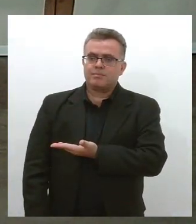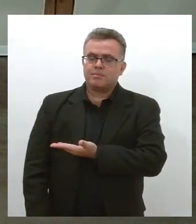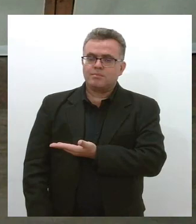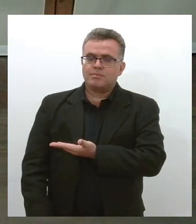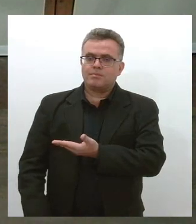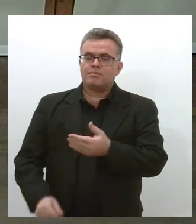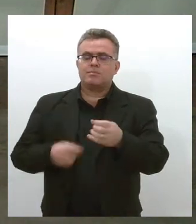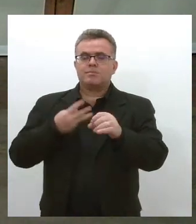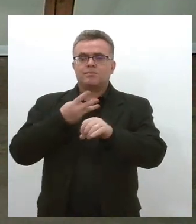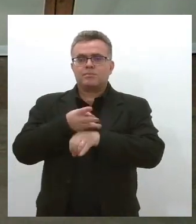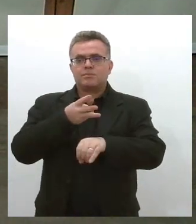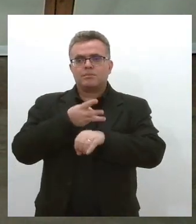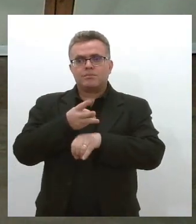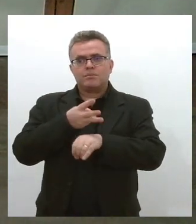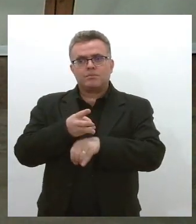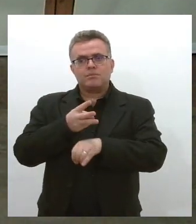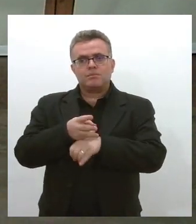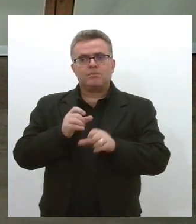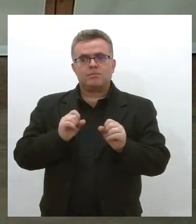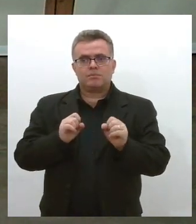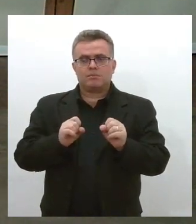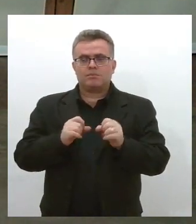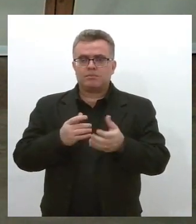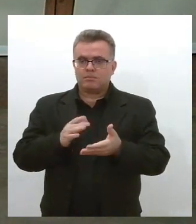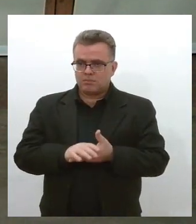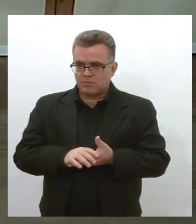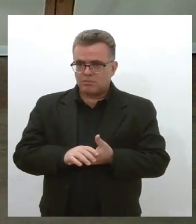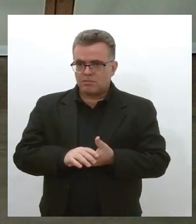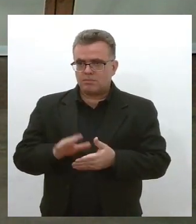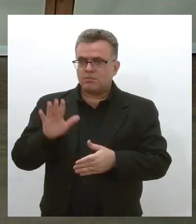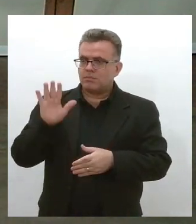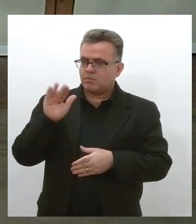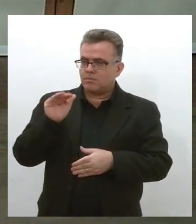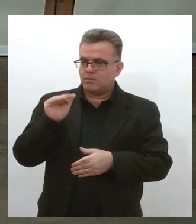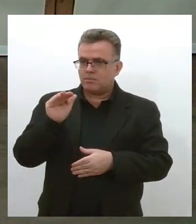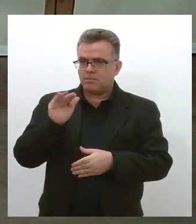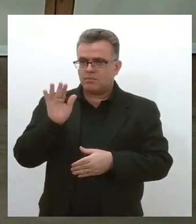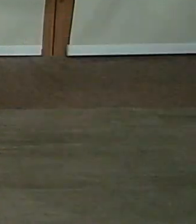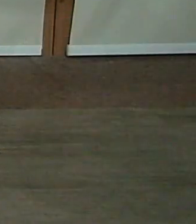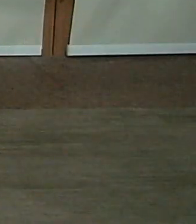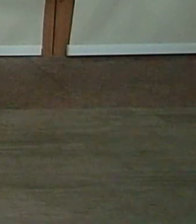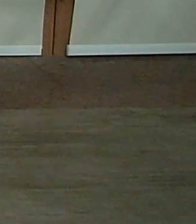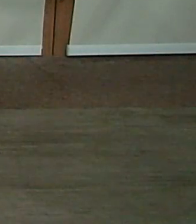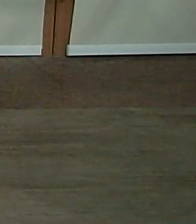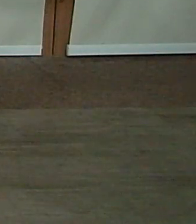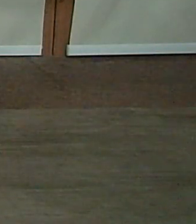799-8848-3198. Até o próximo Elas. Tchau, tchau!